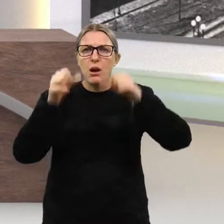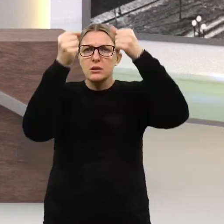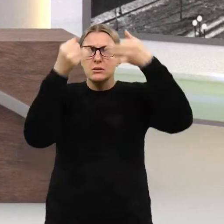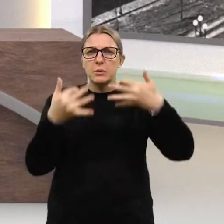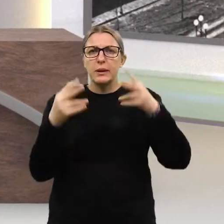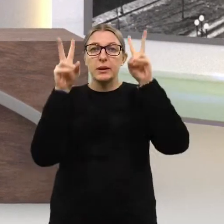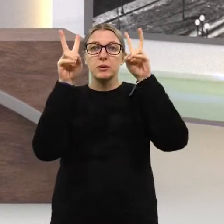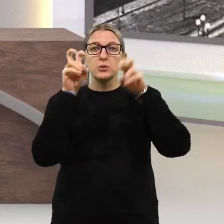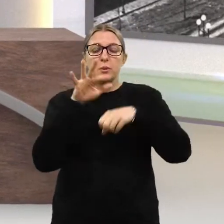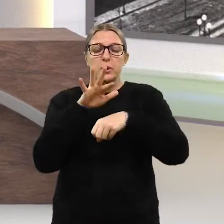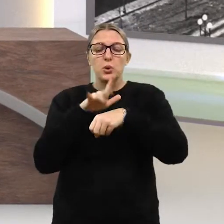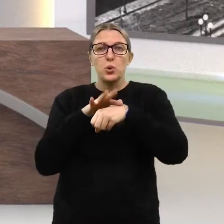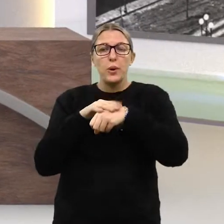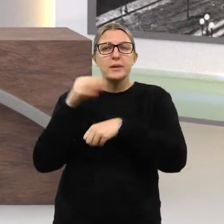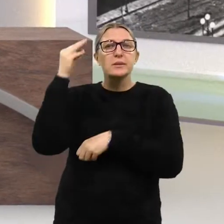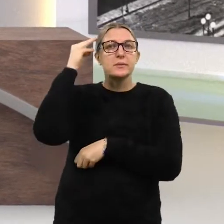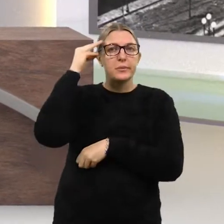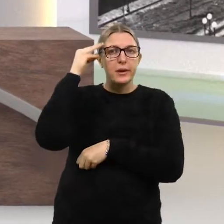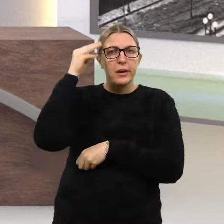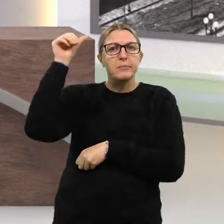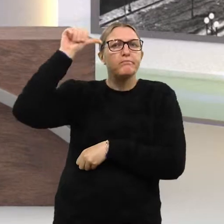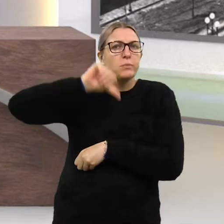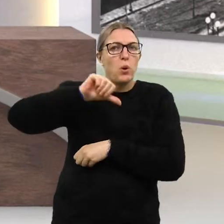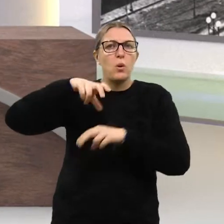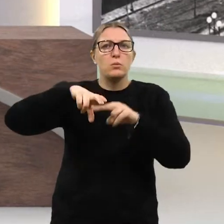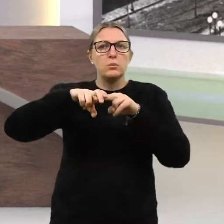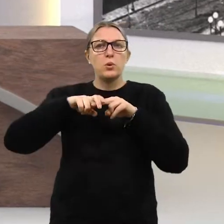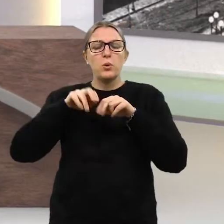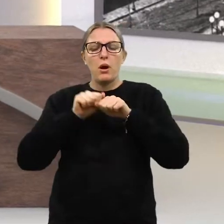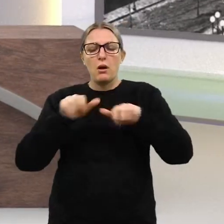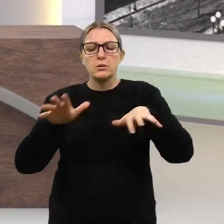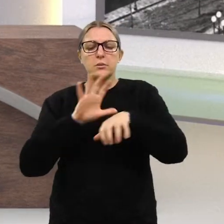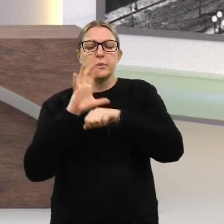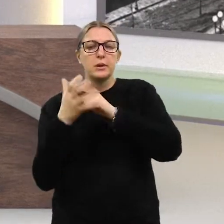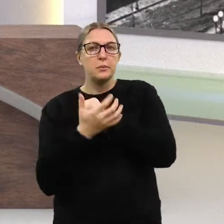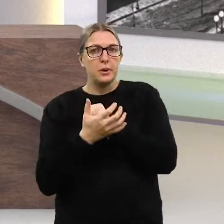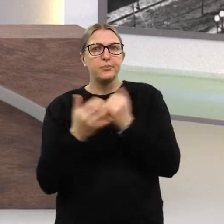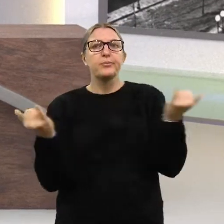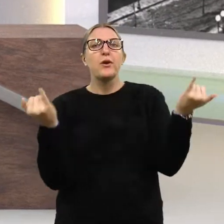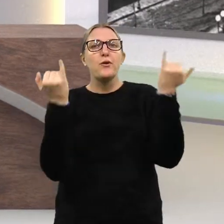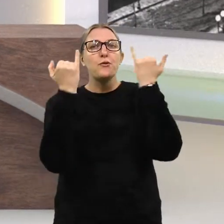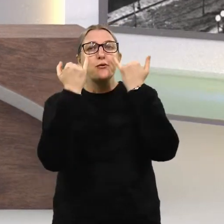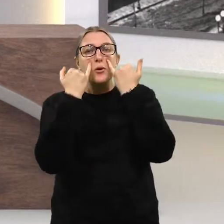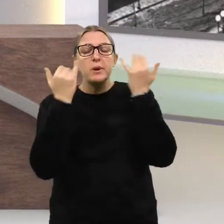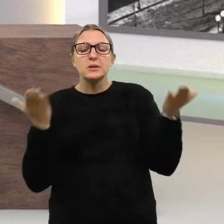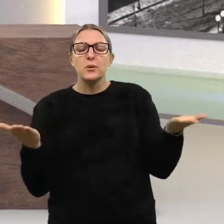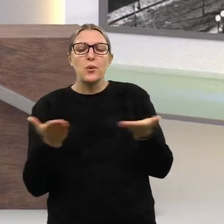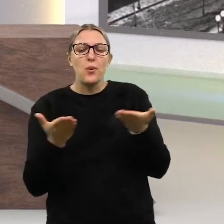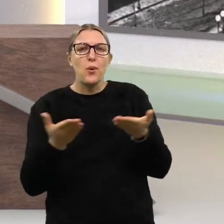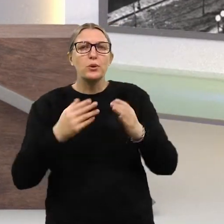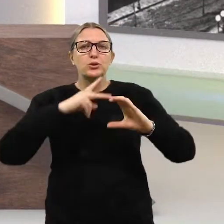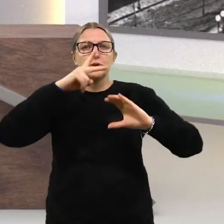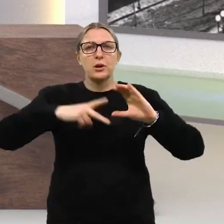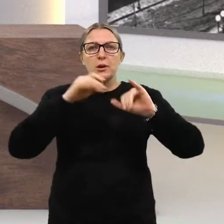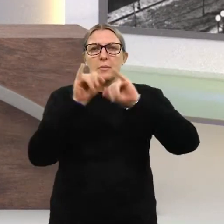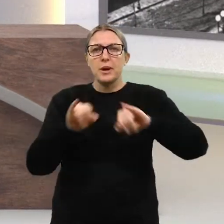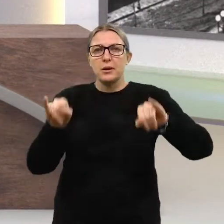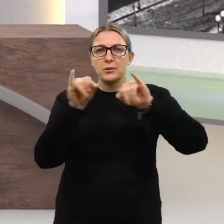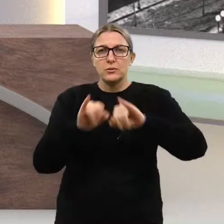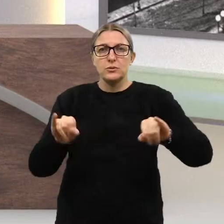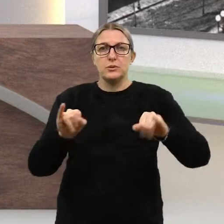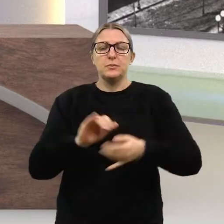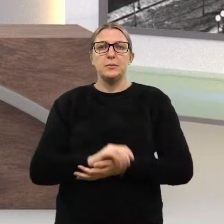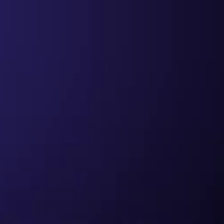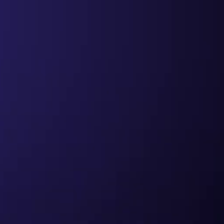sobre doenças mentais agravadas pela pandemia. Essas e outras informações você confere no Câmara Notícias, que